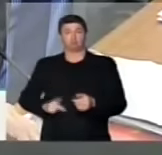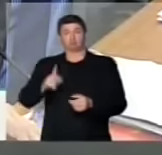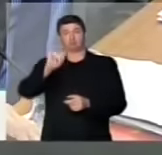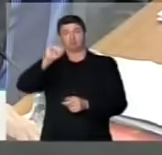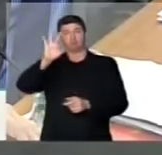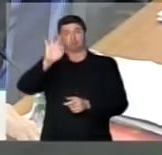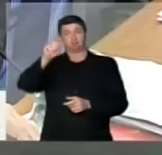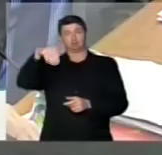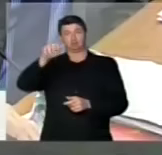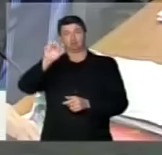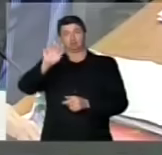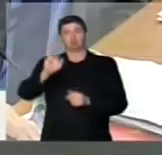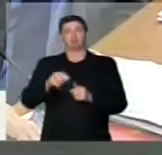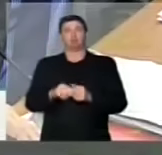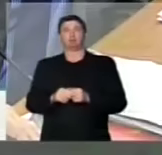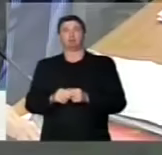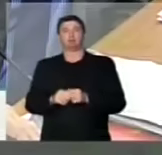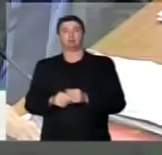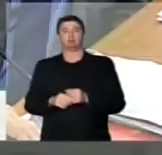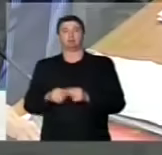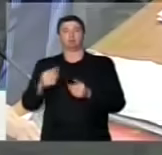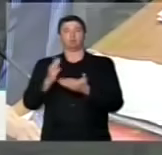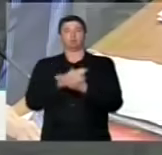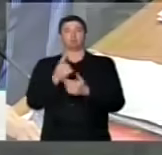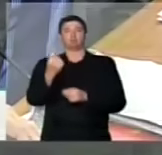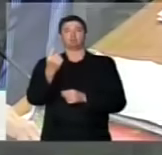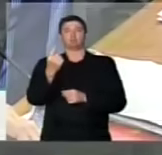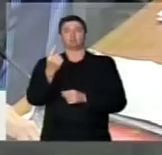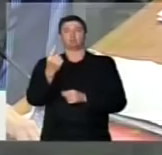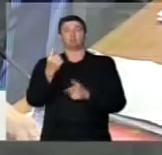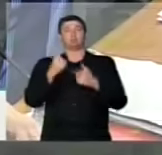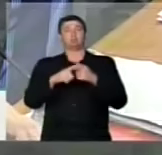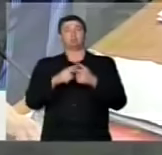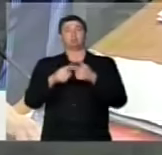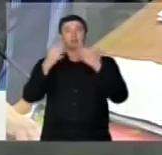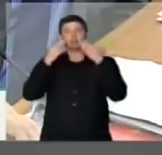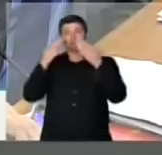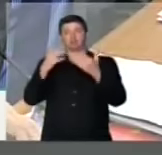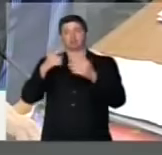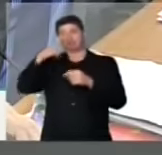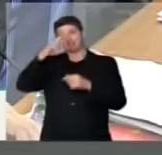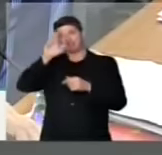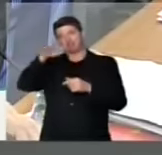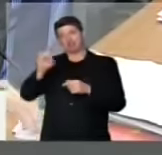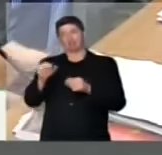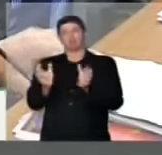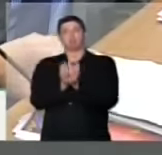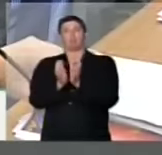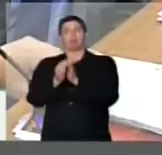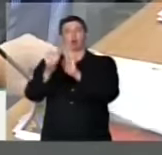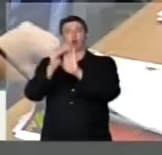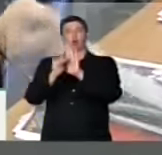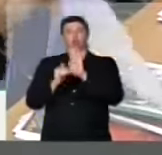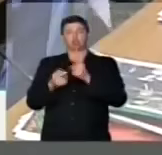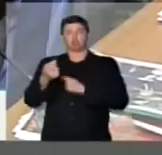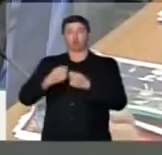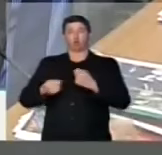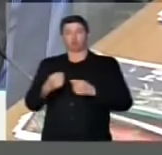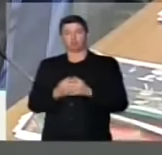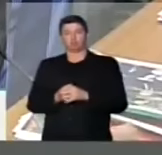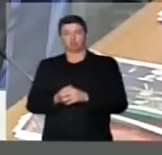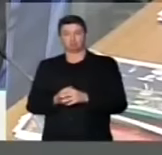Itamar, com apenas uma página, por ver crime na apresentação de um pacote de medidas econômicas.